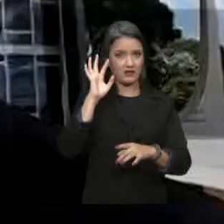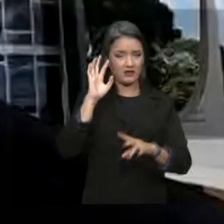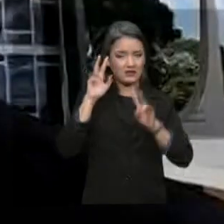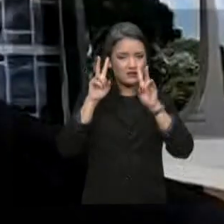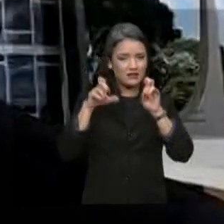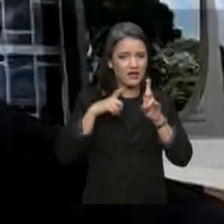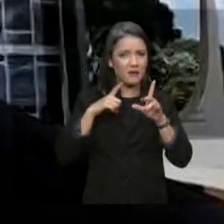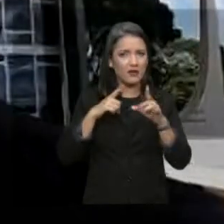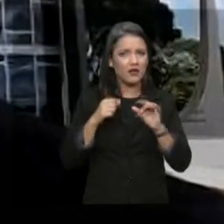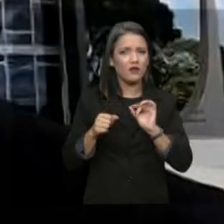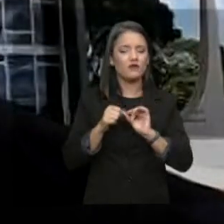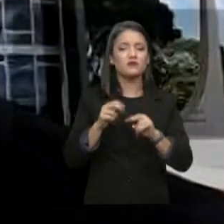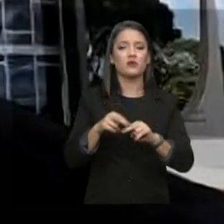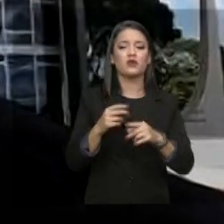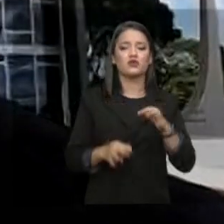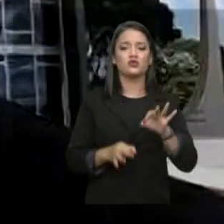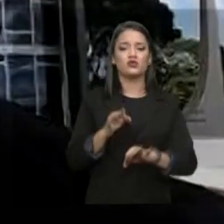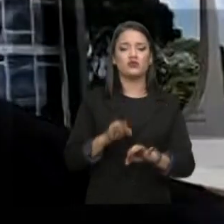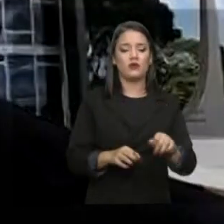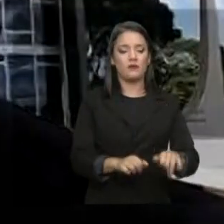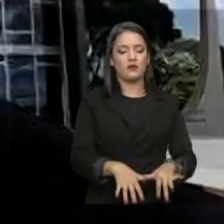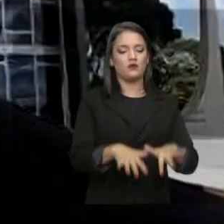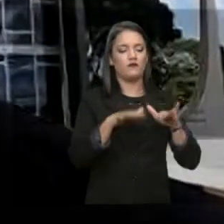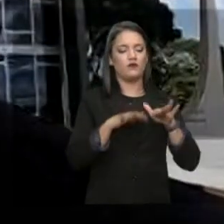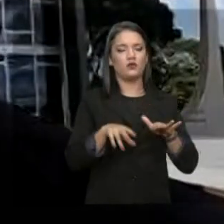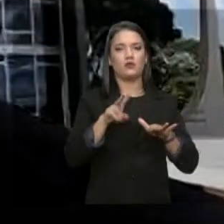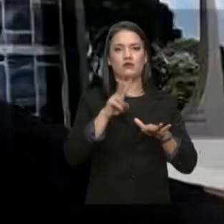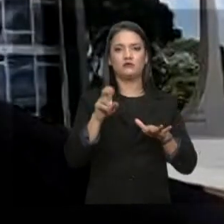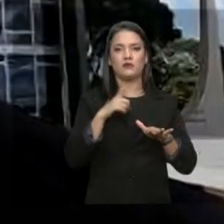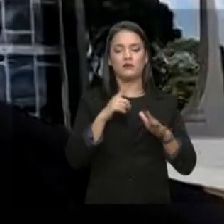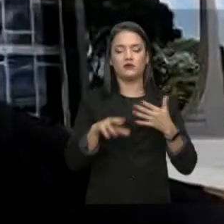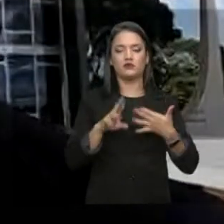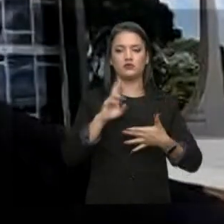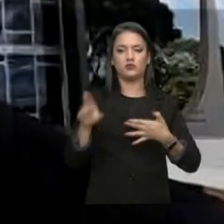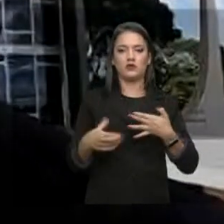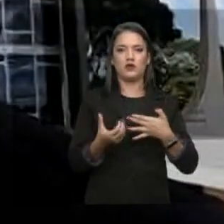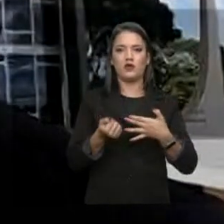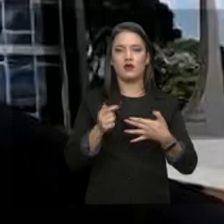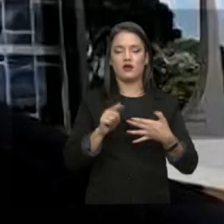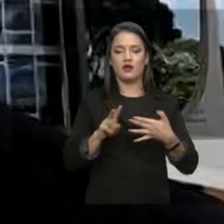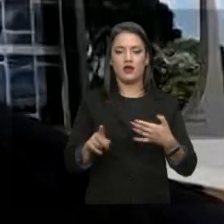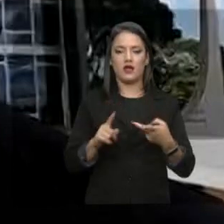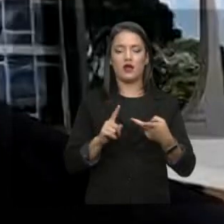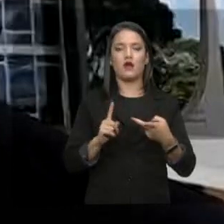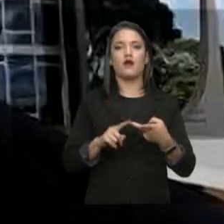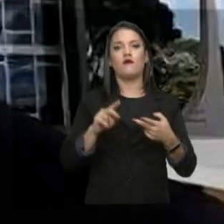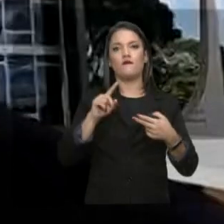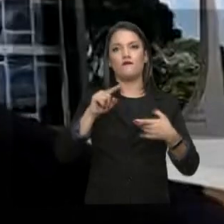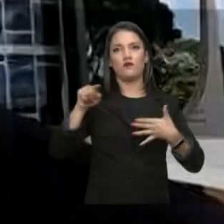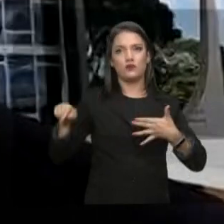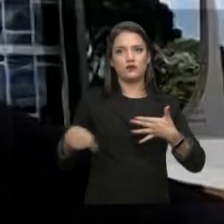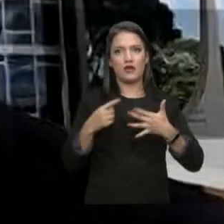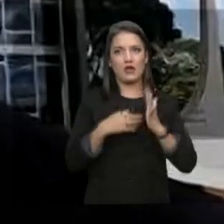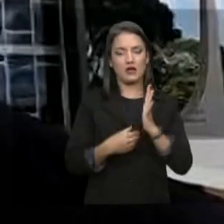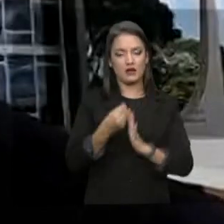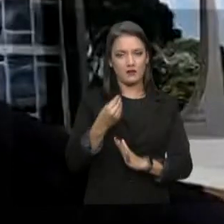por ocasião do início do julgamento, em ambiente virtual das questões de ordem, nos agravos regimentais, nas reclamações